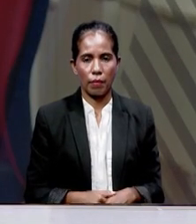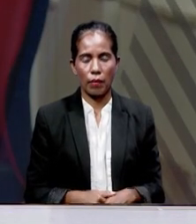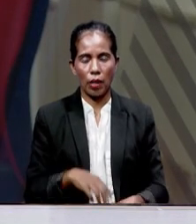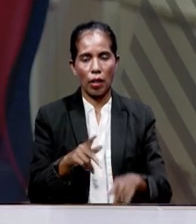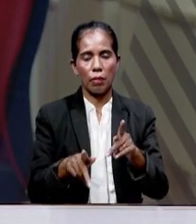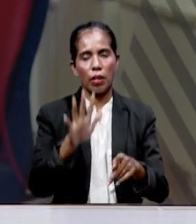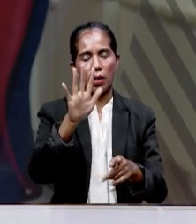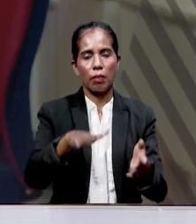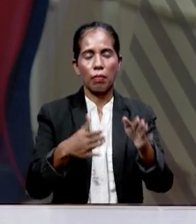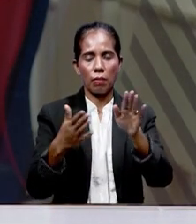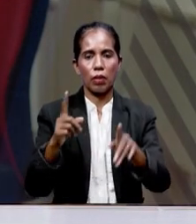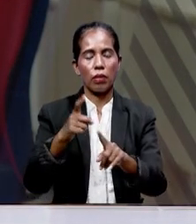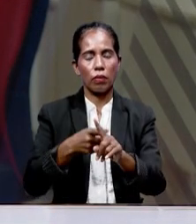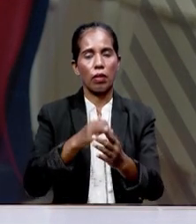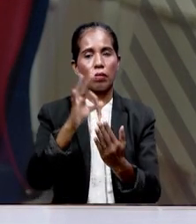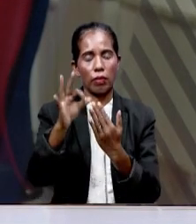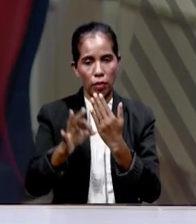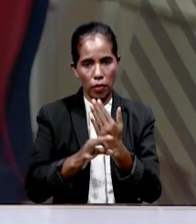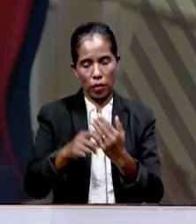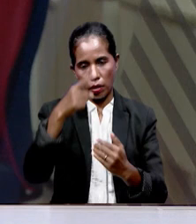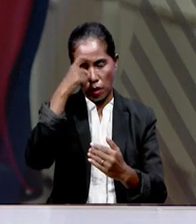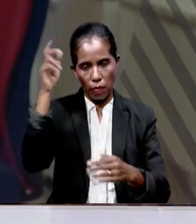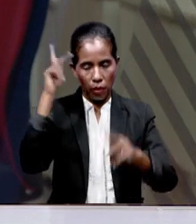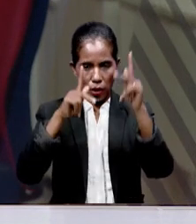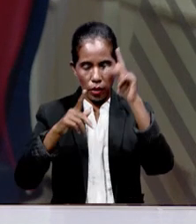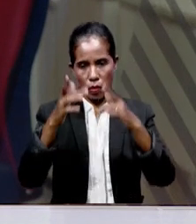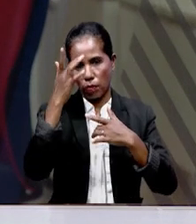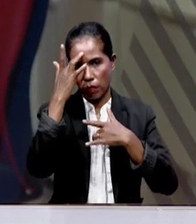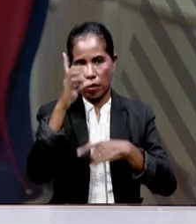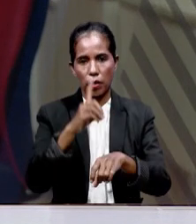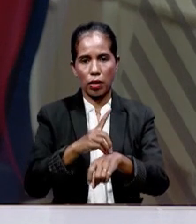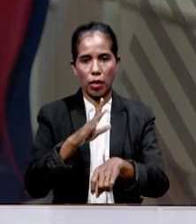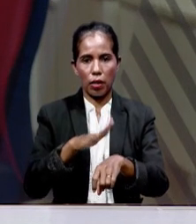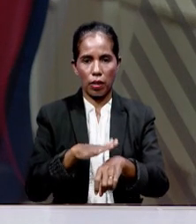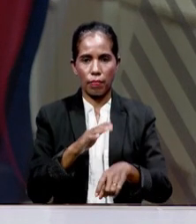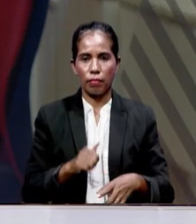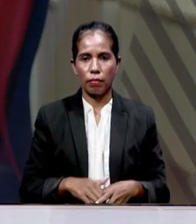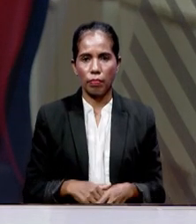Emanen lima mati ia fulan Fevereru ne tambah kasu dengue.